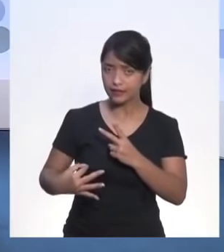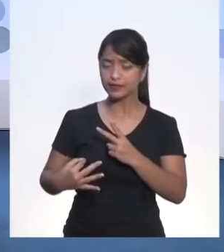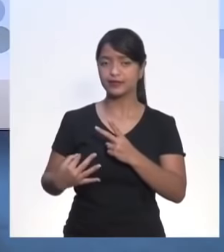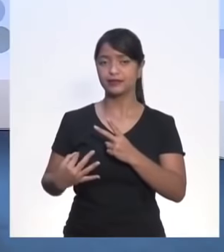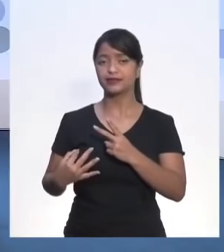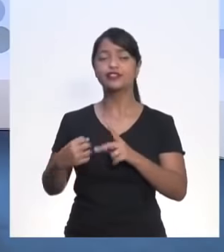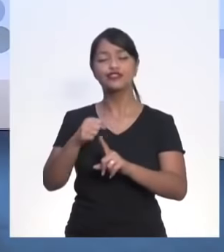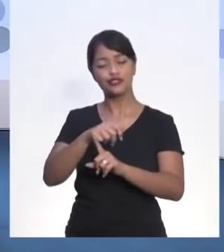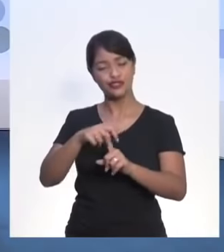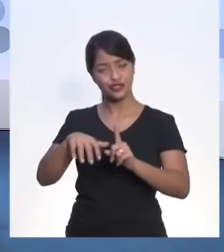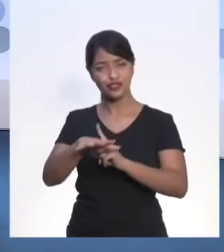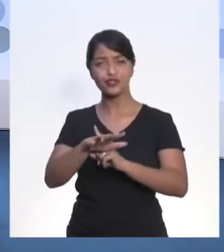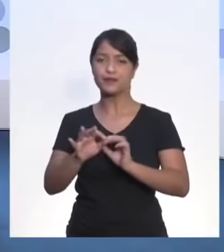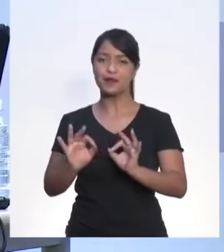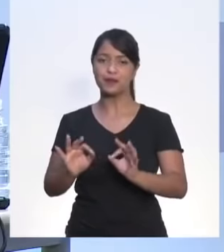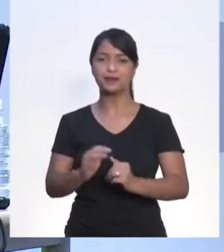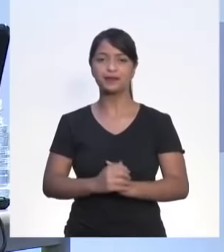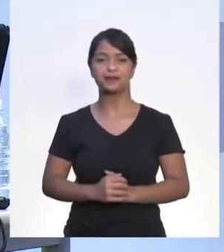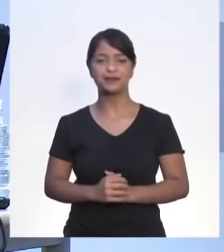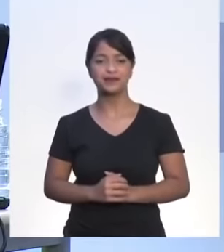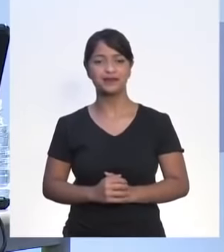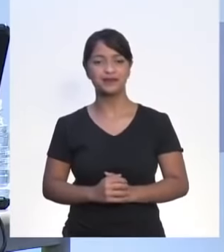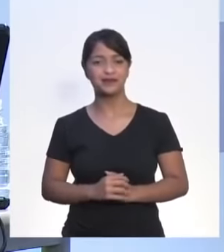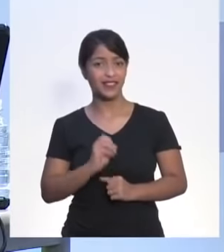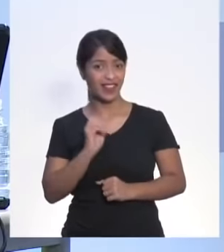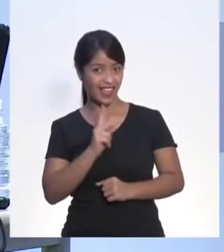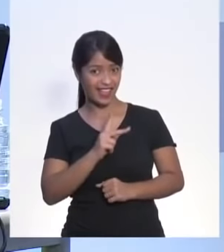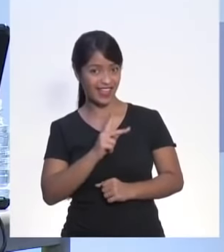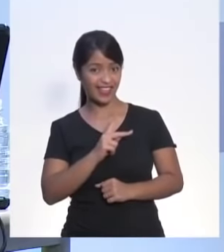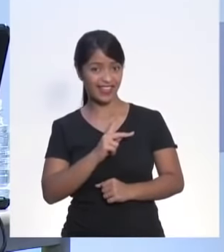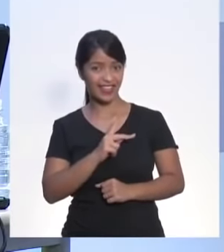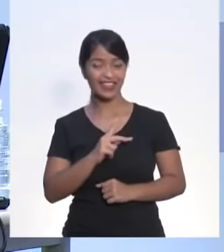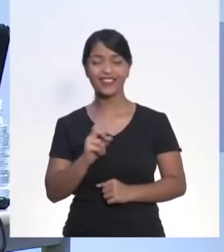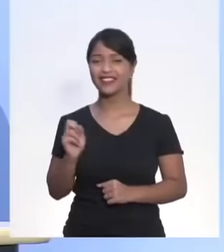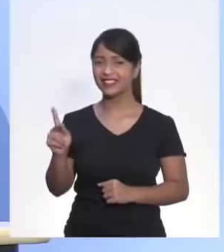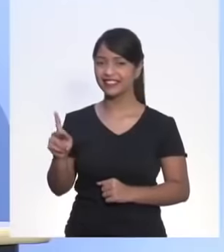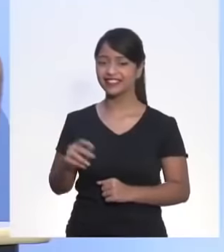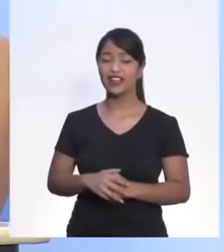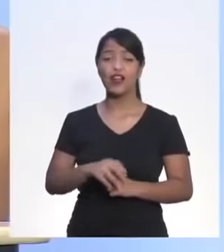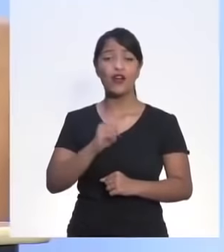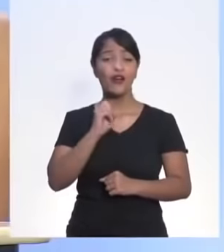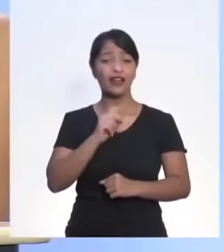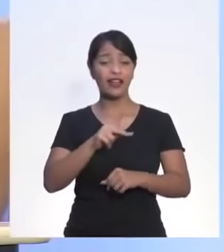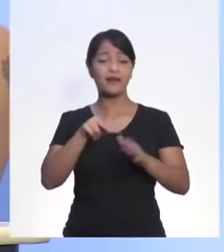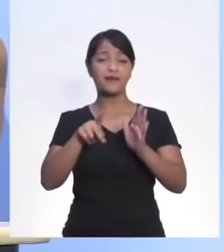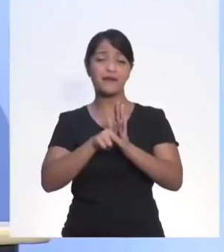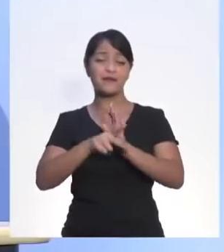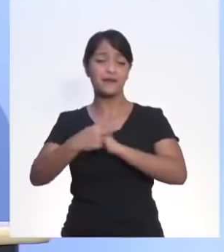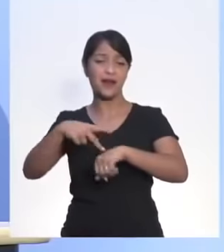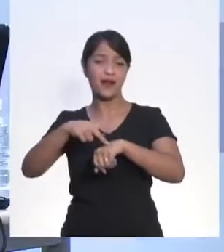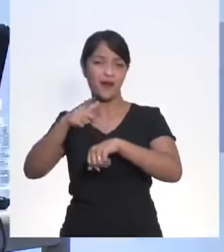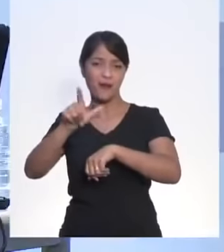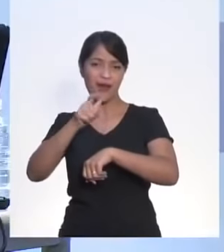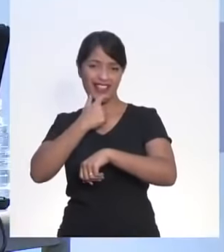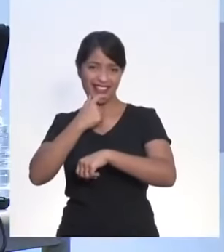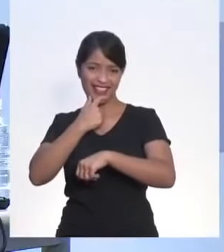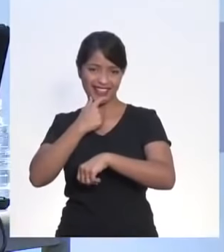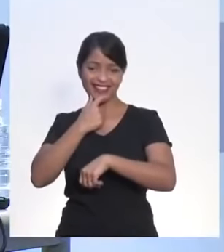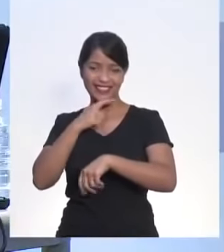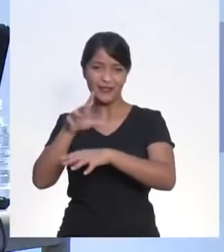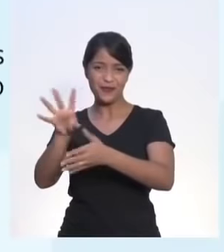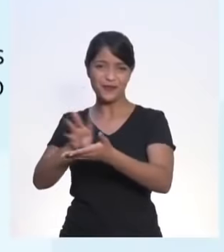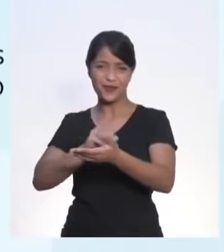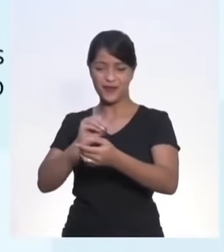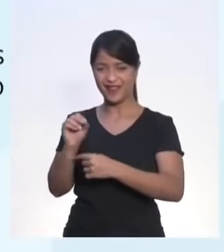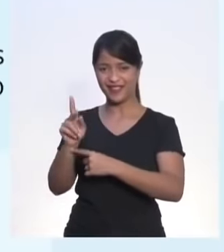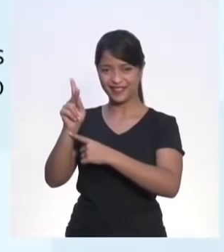sim uma gíria, ok? Ok também. Ok, ok. Ok, o estrangeirismo que a gente falou ontem. Aí, continuando aí,